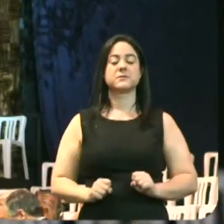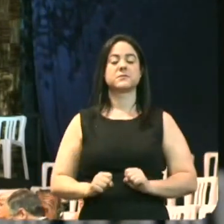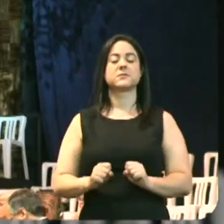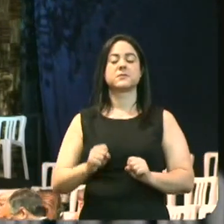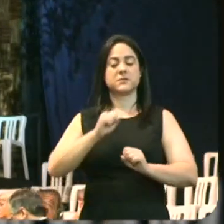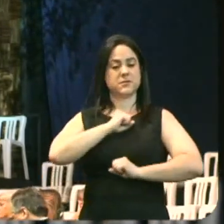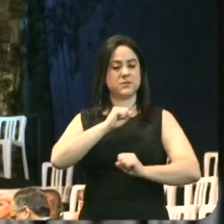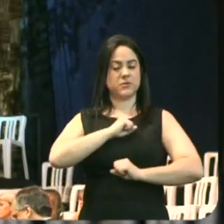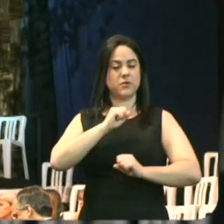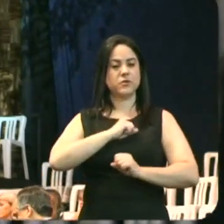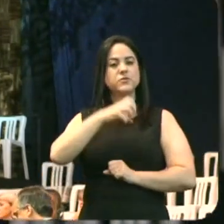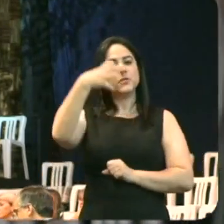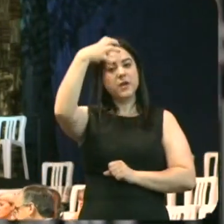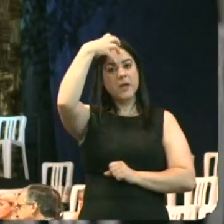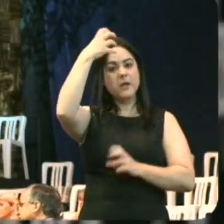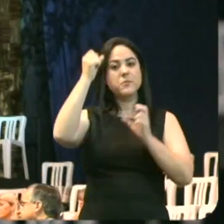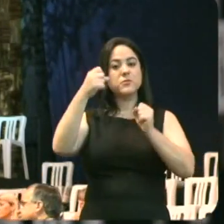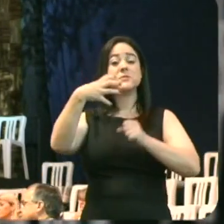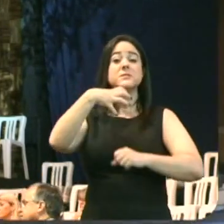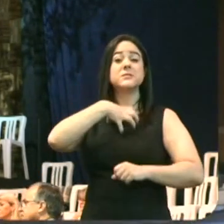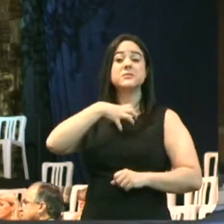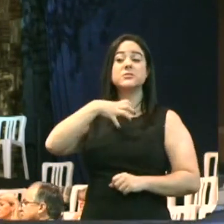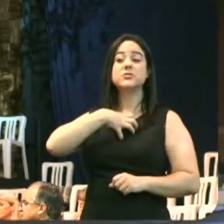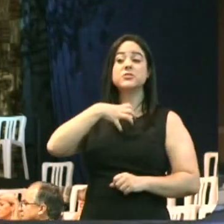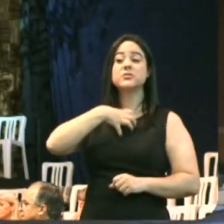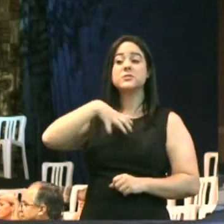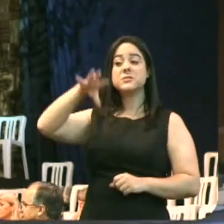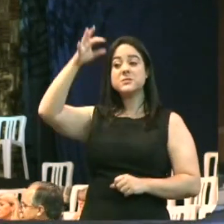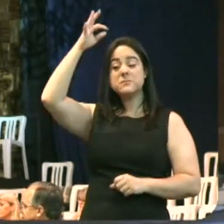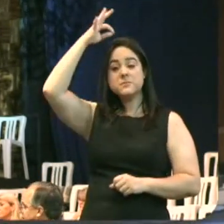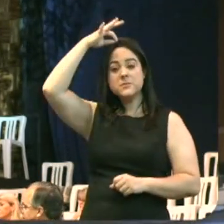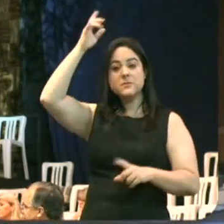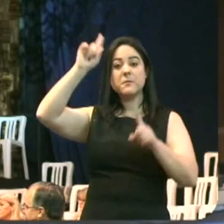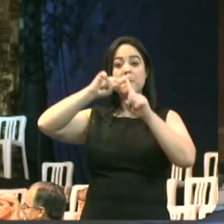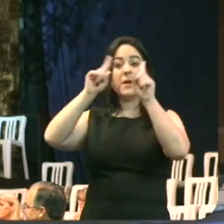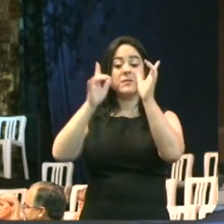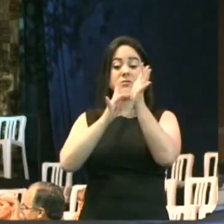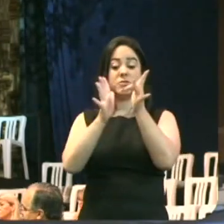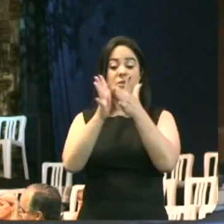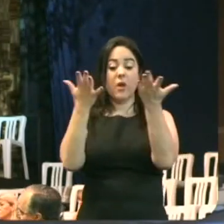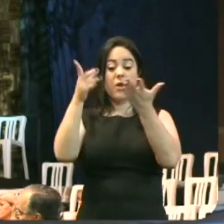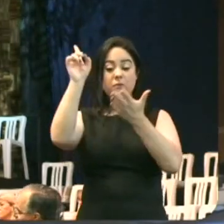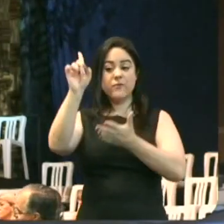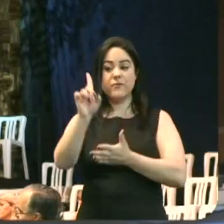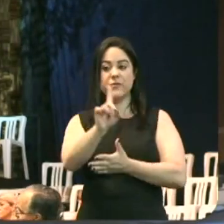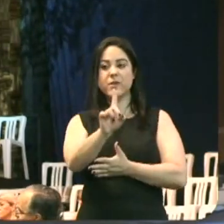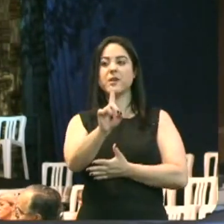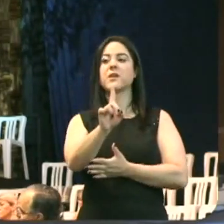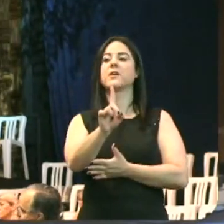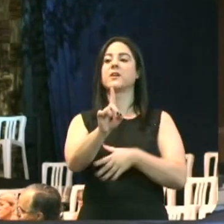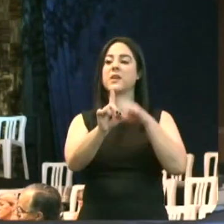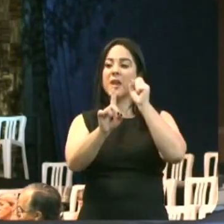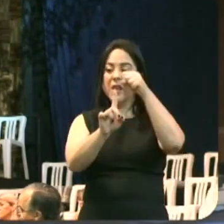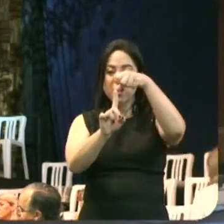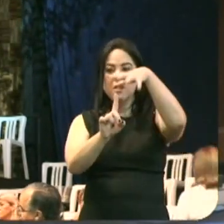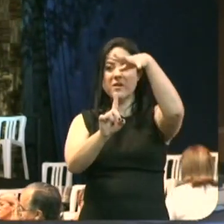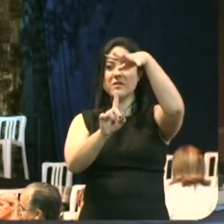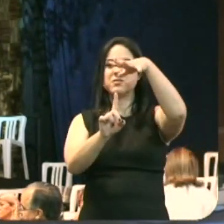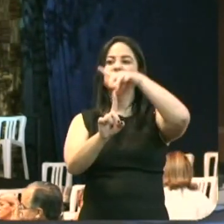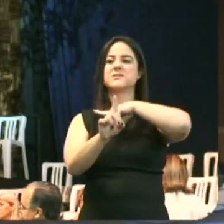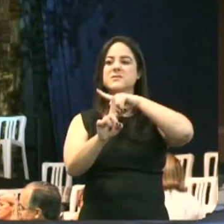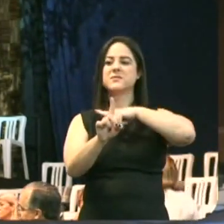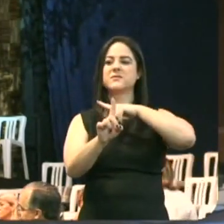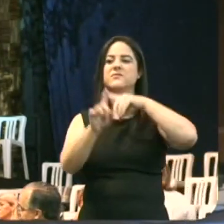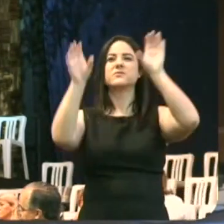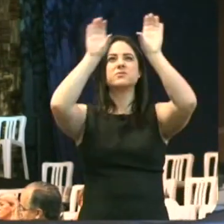sentir esse mover do Espírito. Mas porque Jesus veio a esse mundo, porque Ele é a luz, Ele abriu a porta